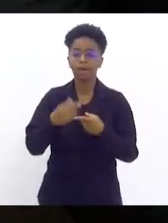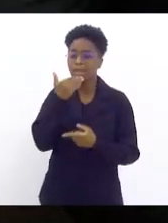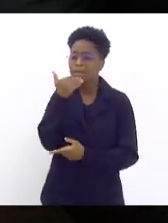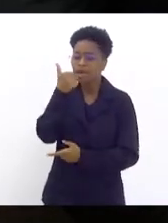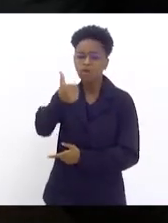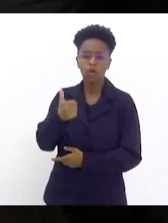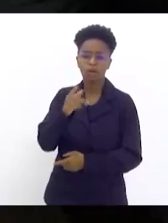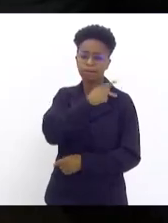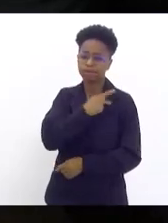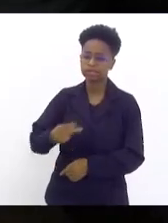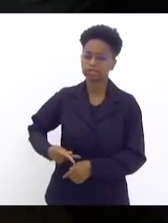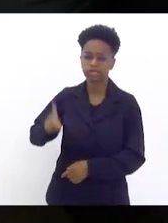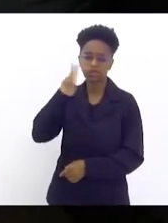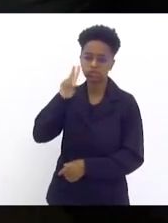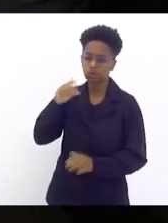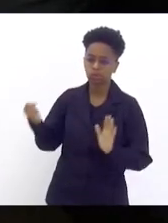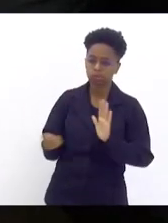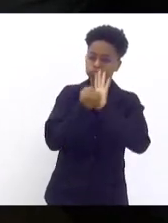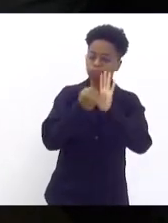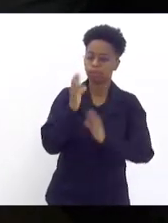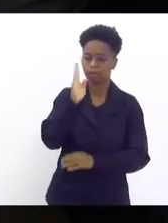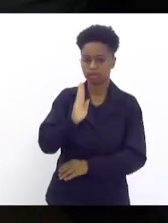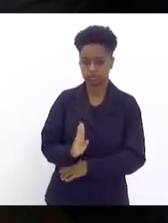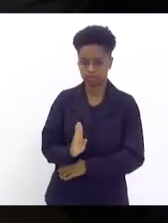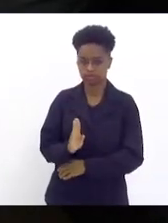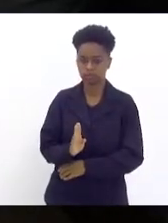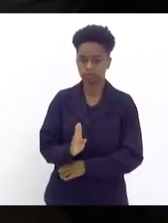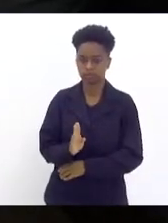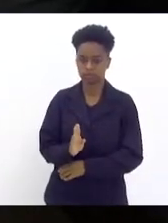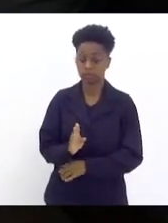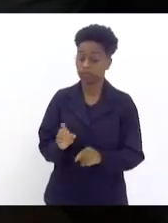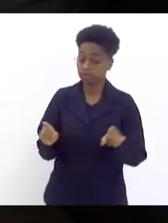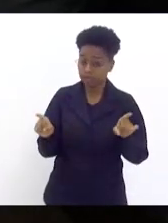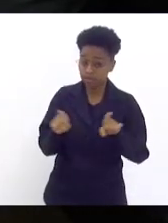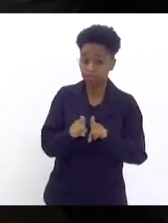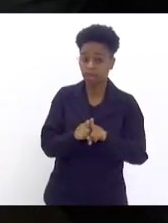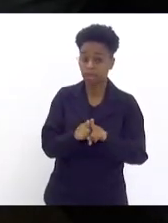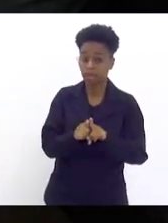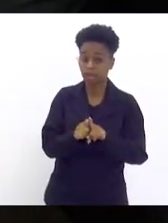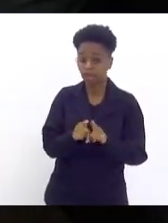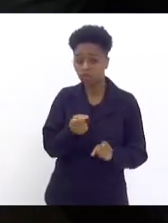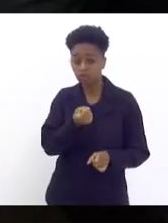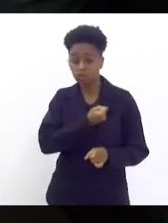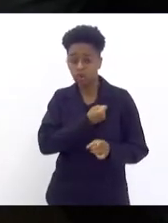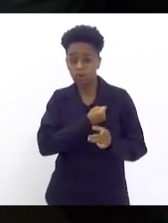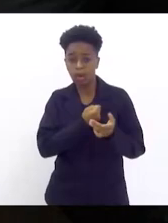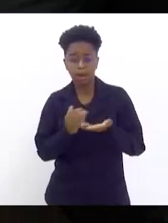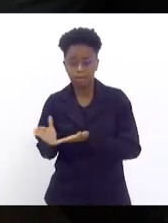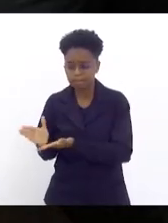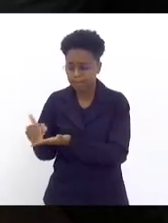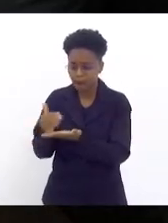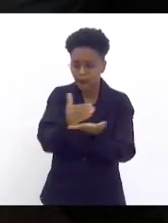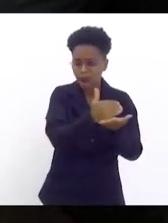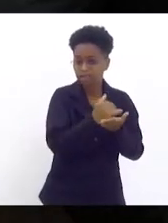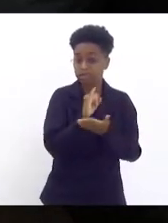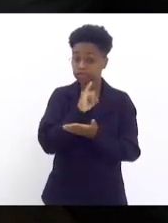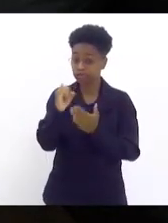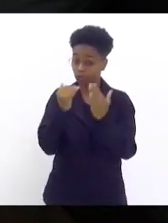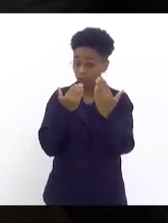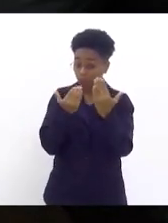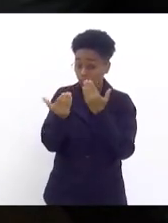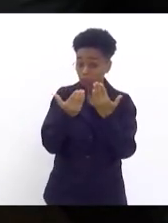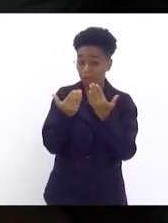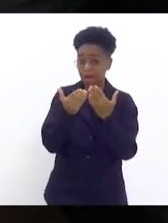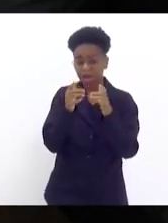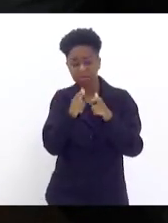o melhor presidente da história desse país e todos os números se comparado não